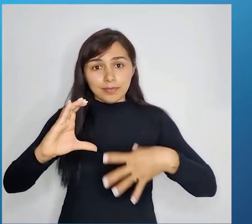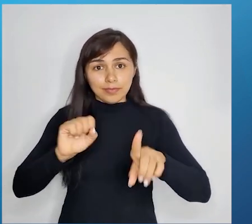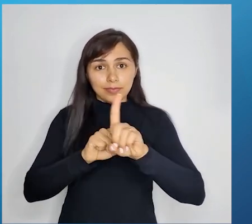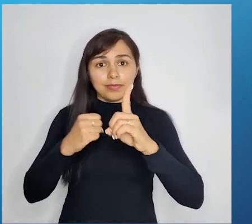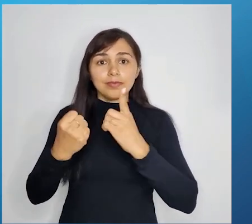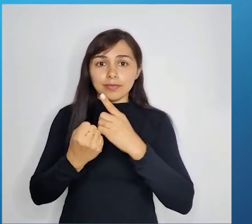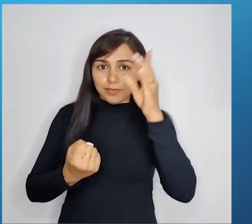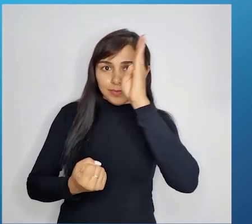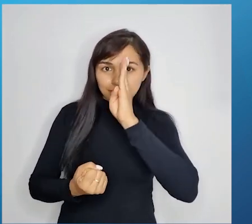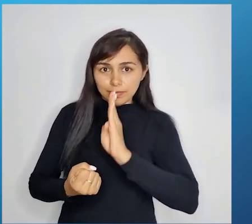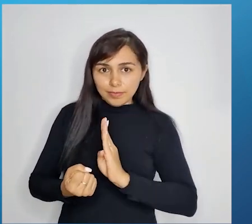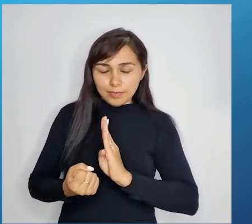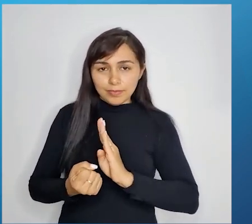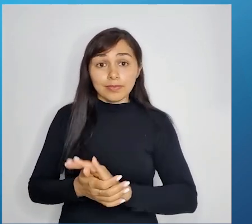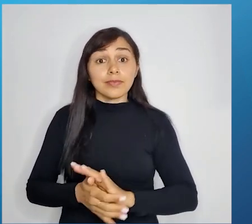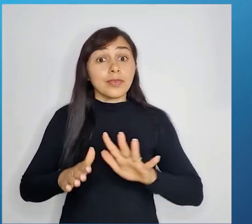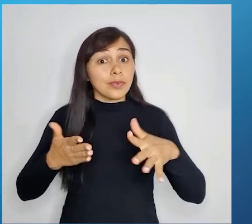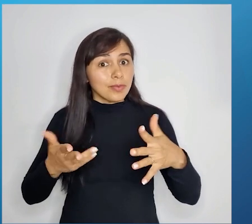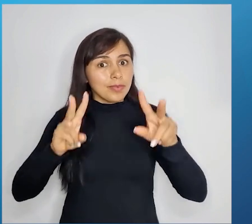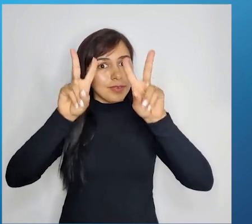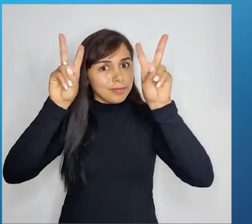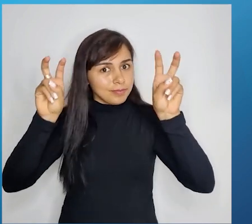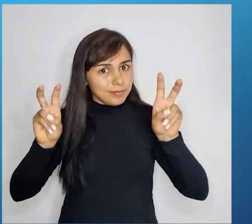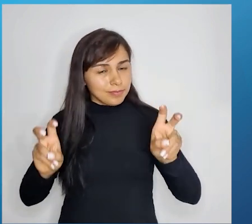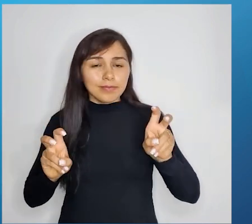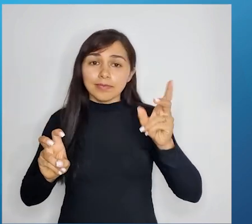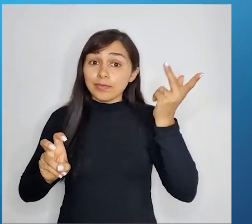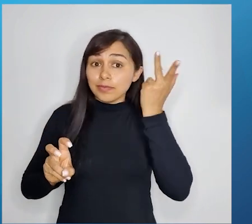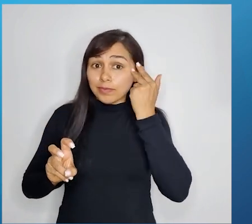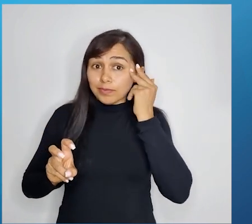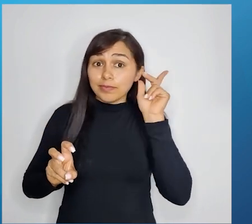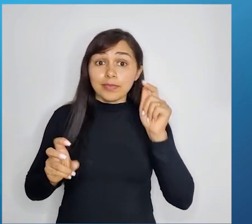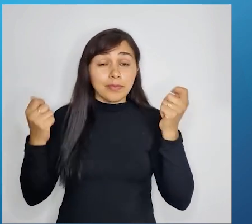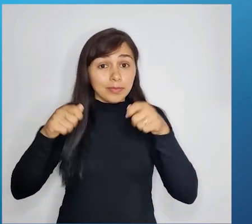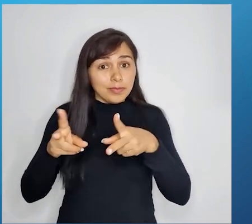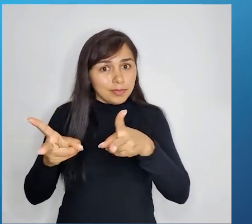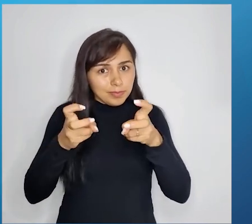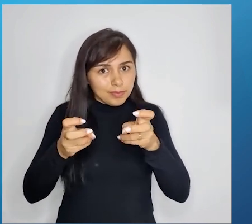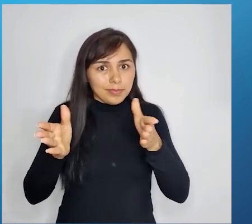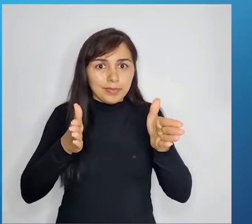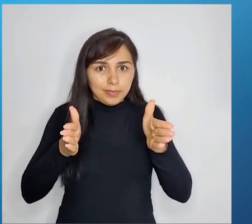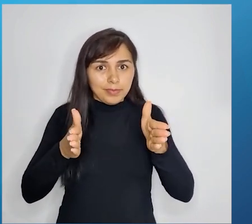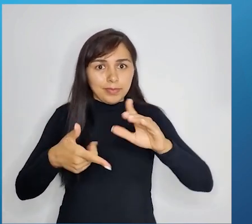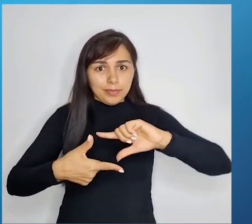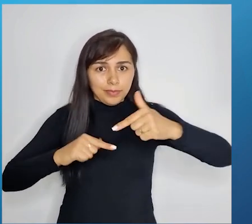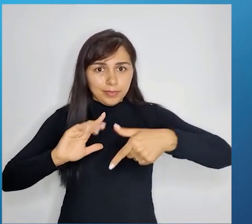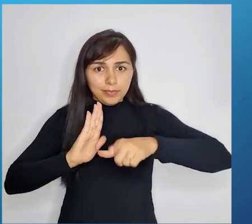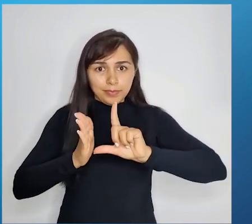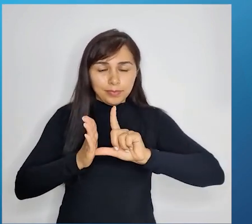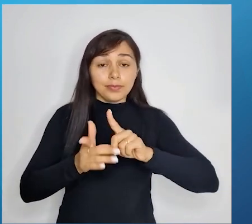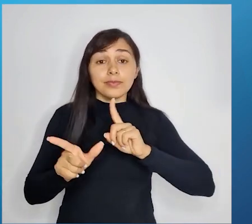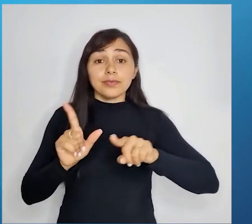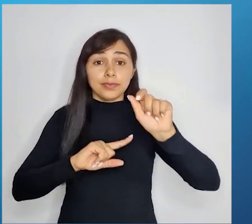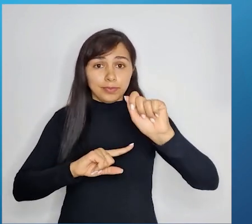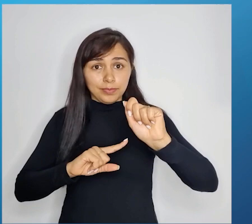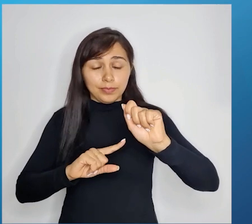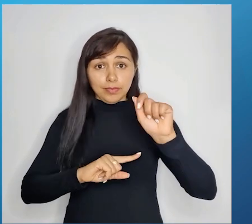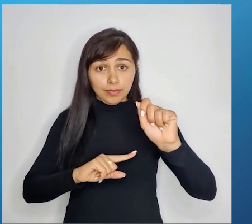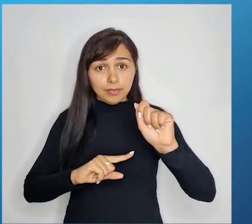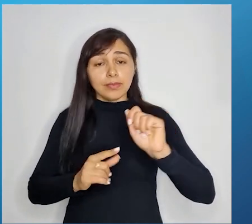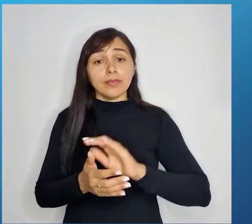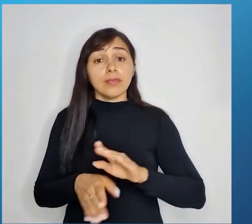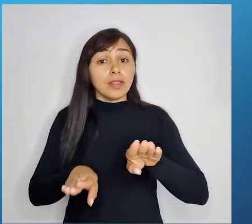sociedade brasileira. Quais desses temas são comuns nesse período? Letra A. Desigualdades